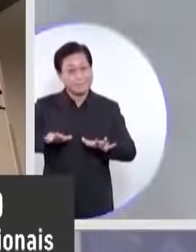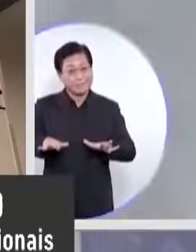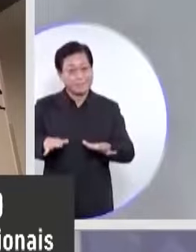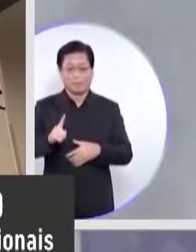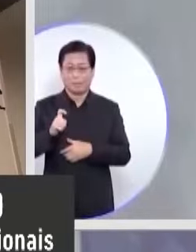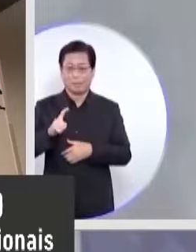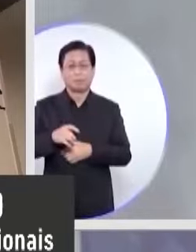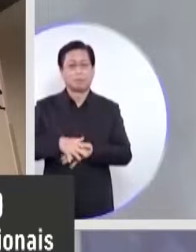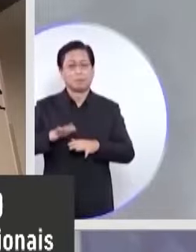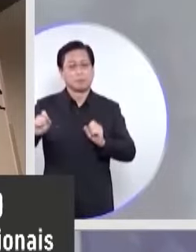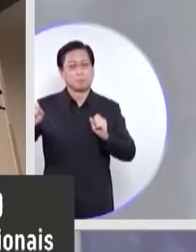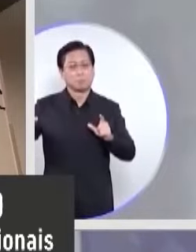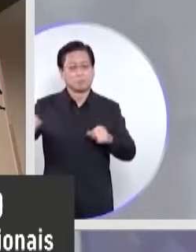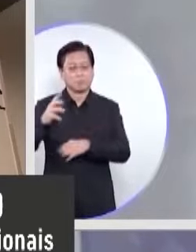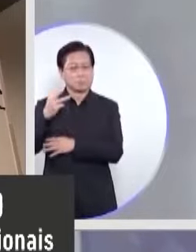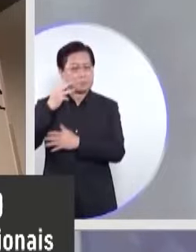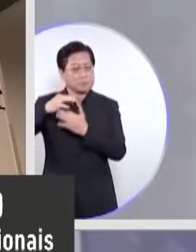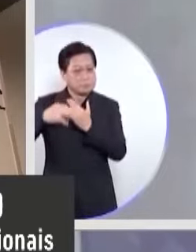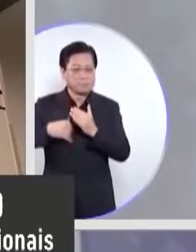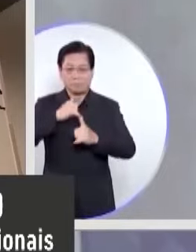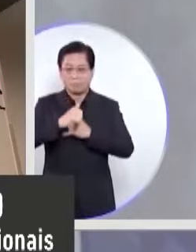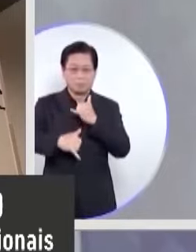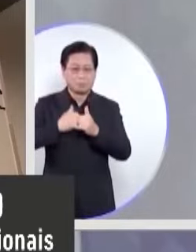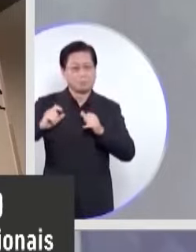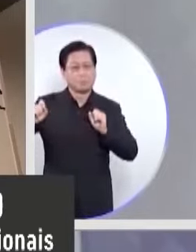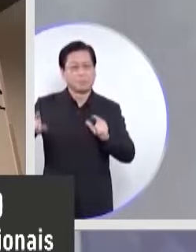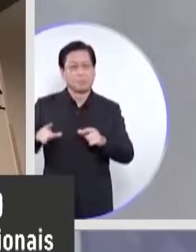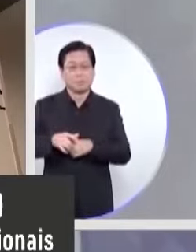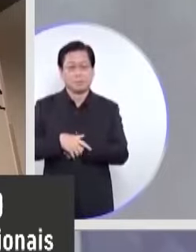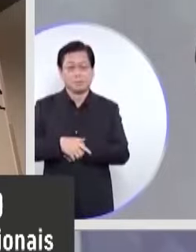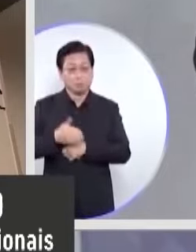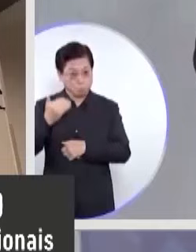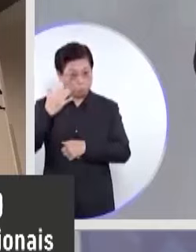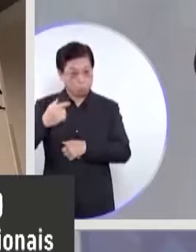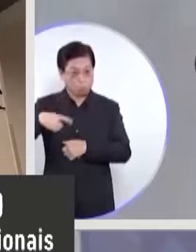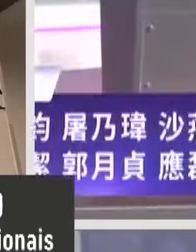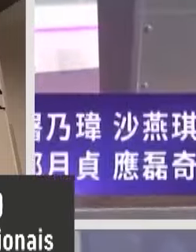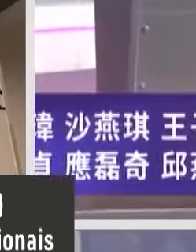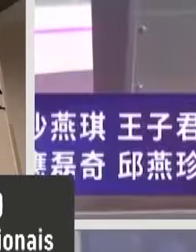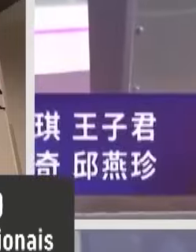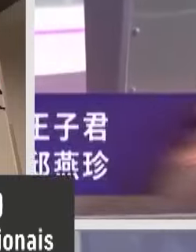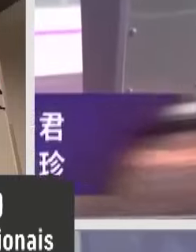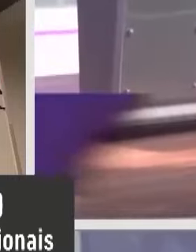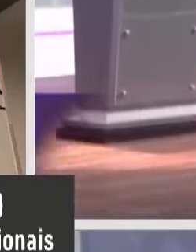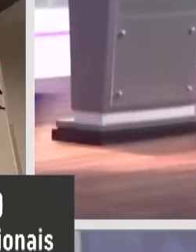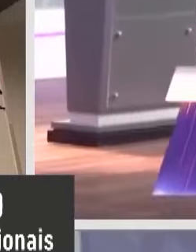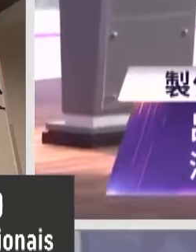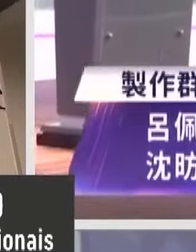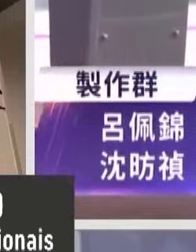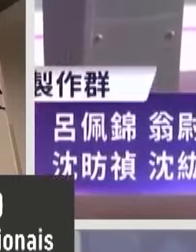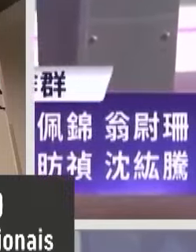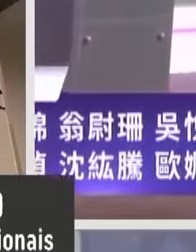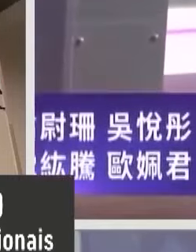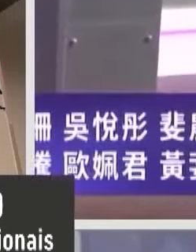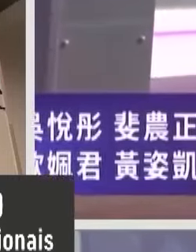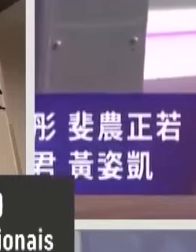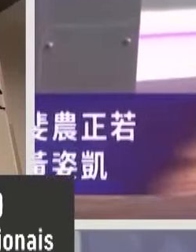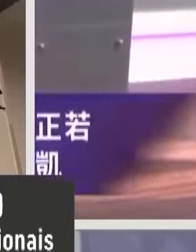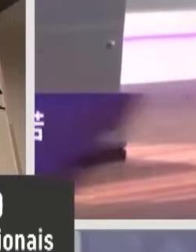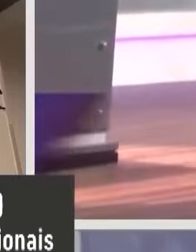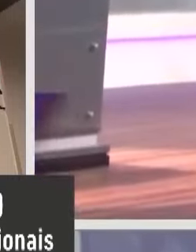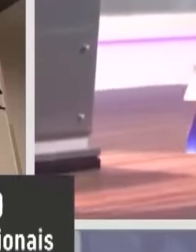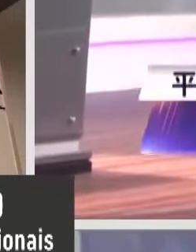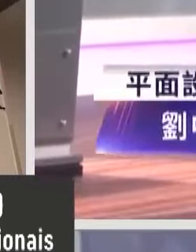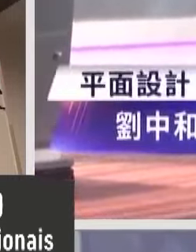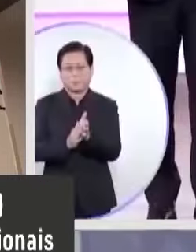preparado e dependendo do quais serão as atitudes aí tomadas pelos Estados Unidos